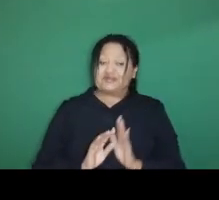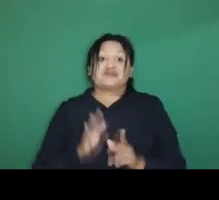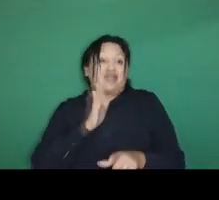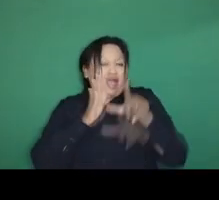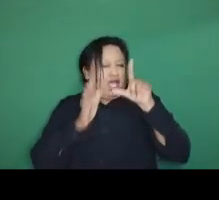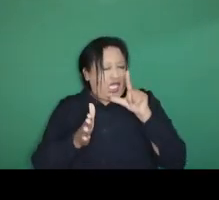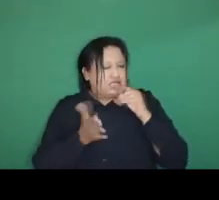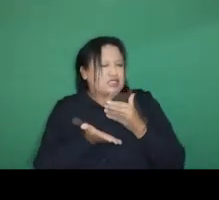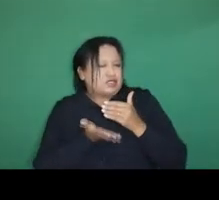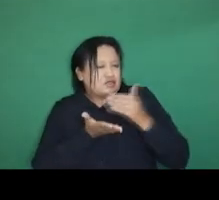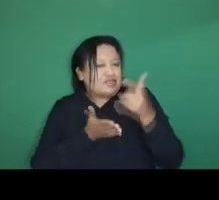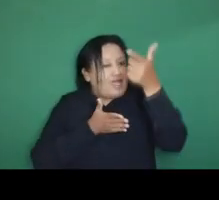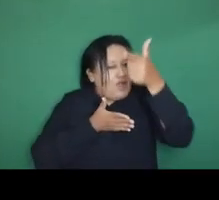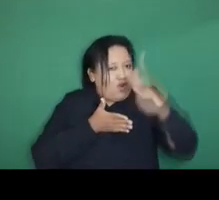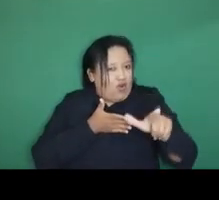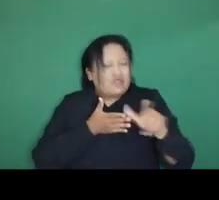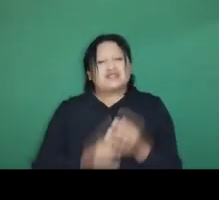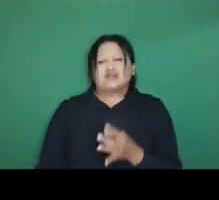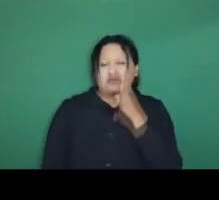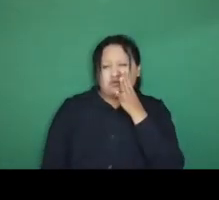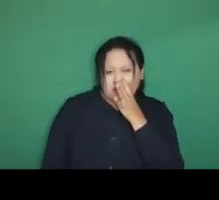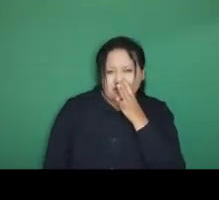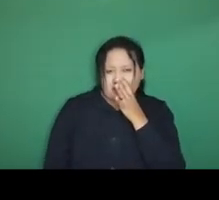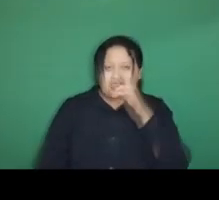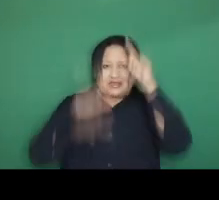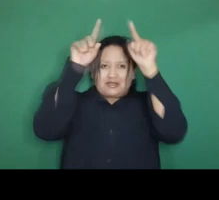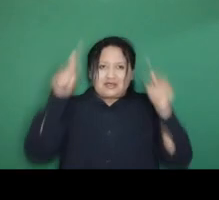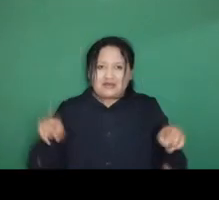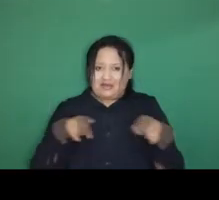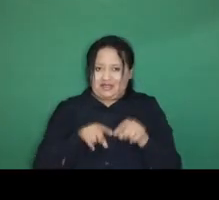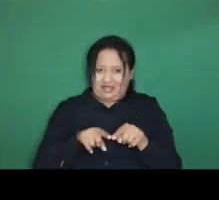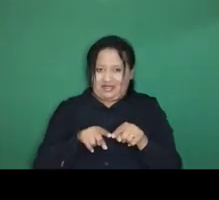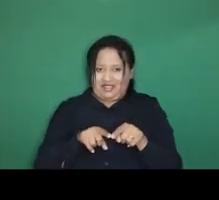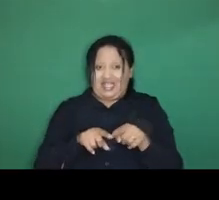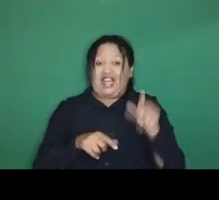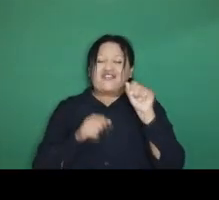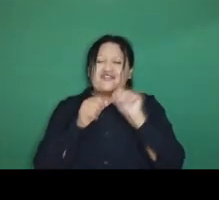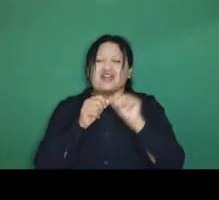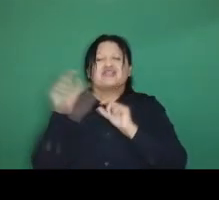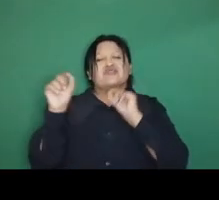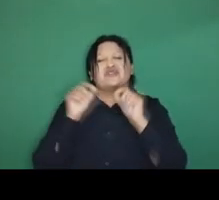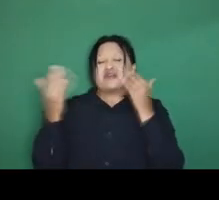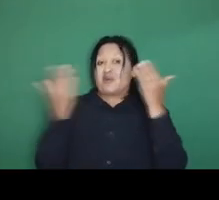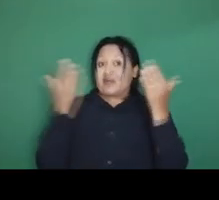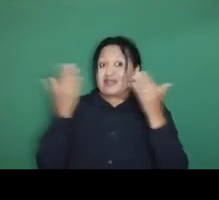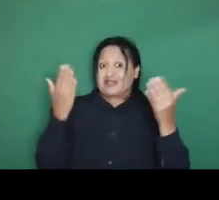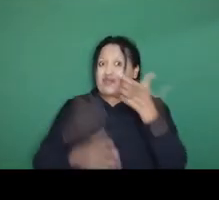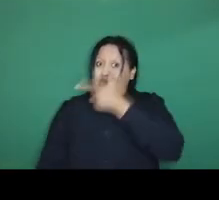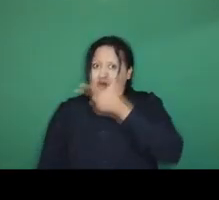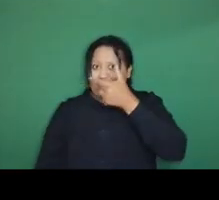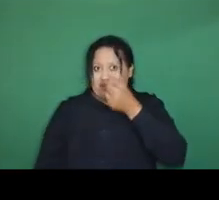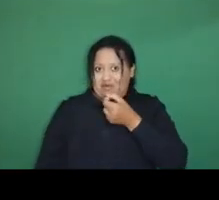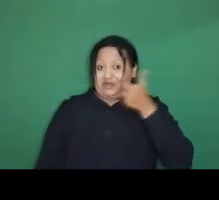antes de passar para as alternativas se a gente observar a pirâmide ela faz uma comparação entre os anos de 2012